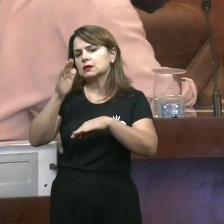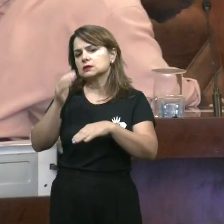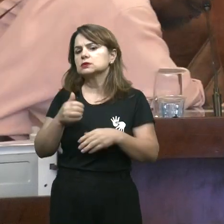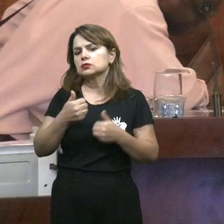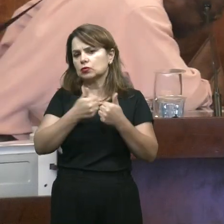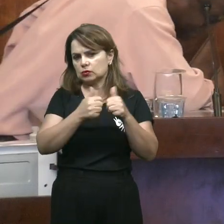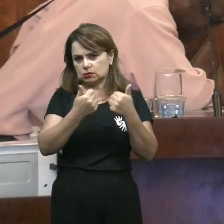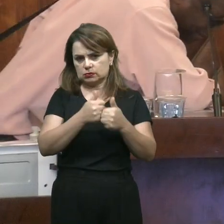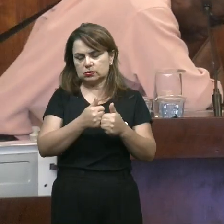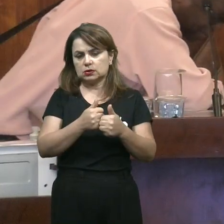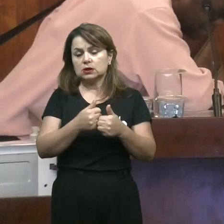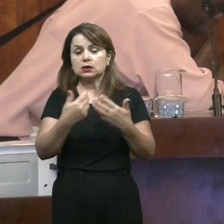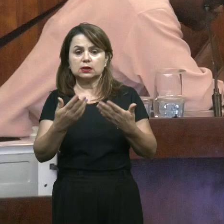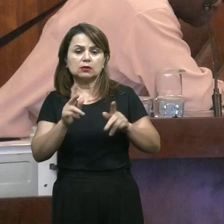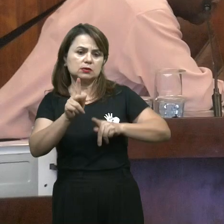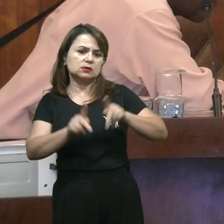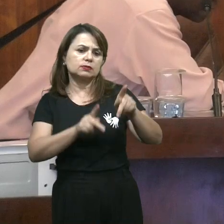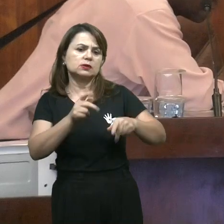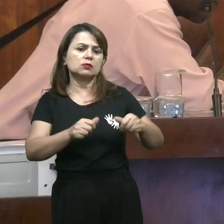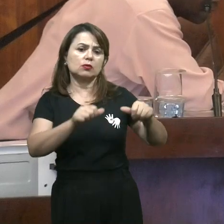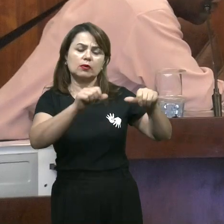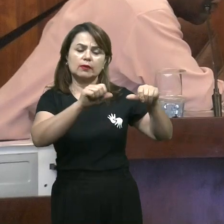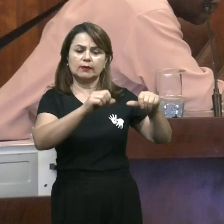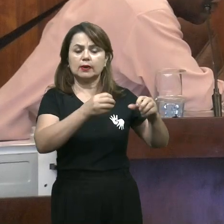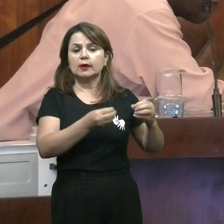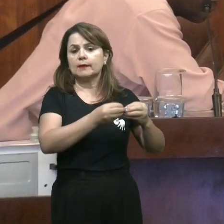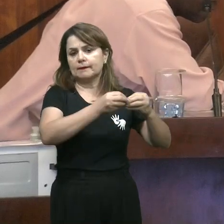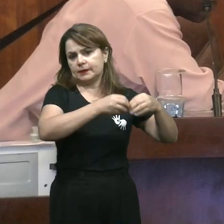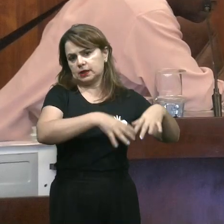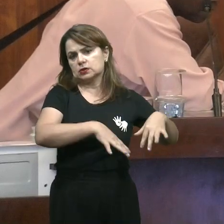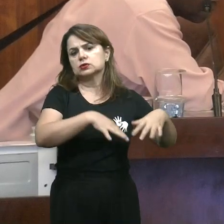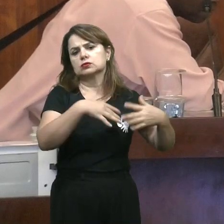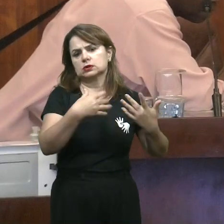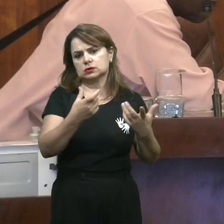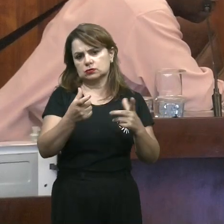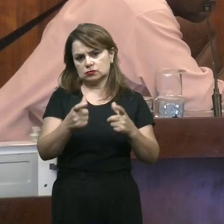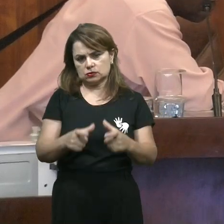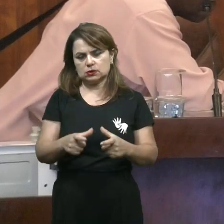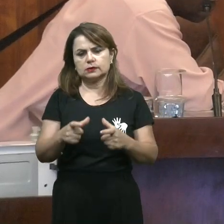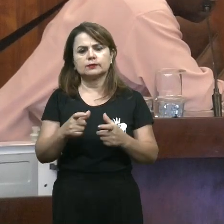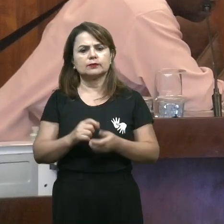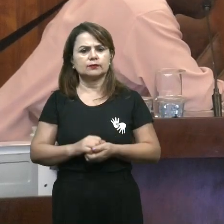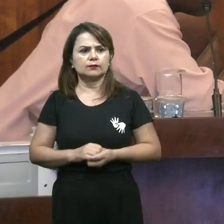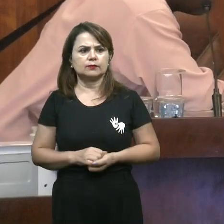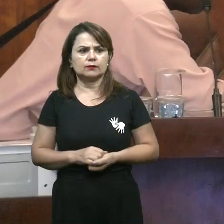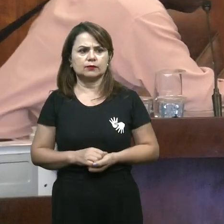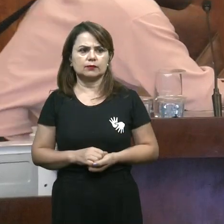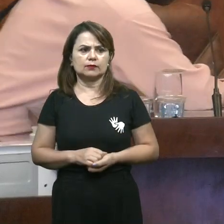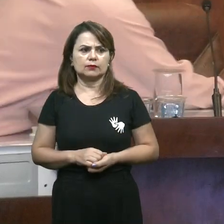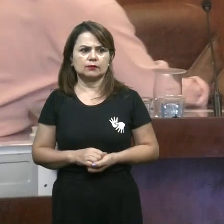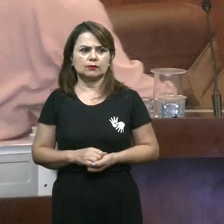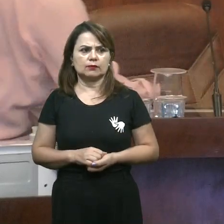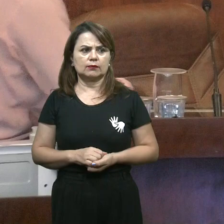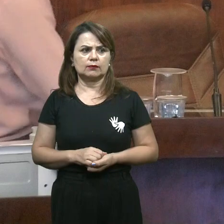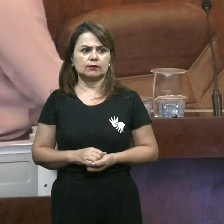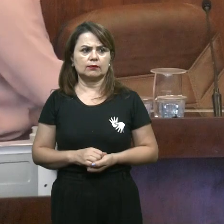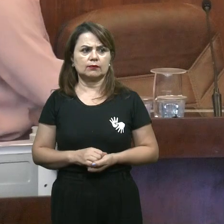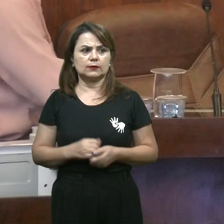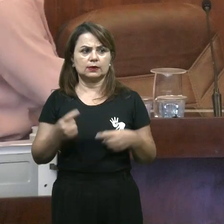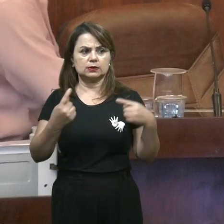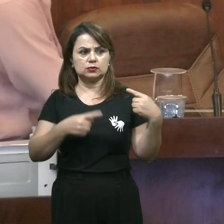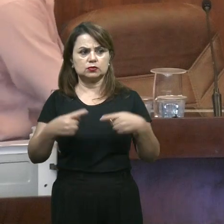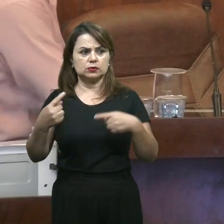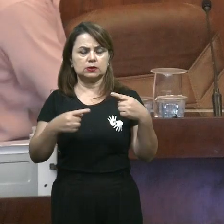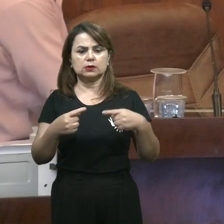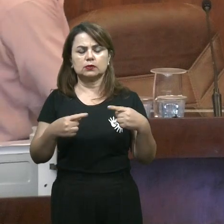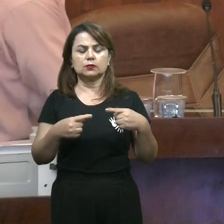prejudicando muito a população que reside nessas localidades. ministro tem 60 acima de 63 mil votos. Em discussão,